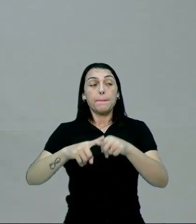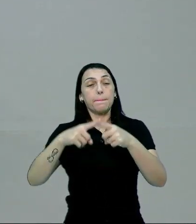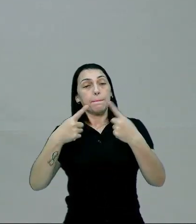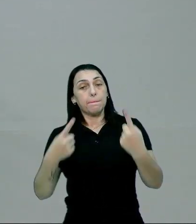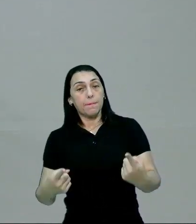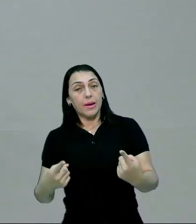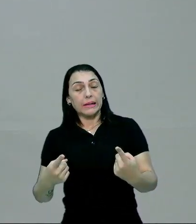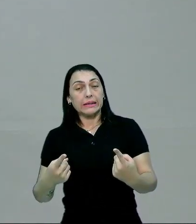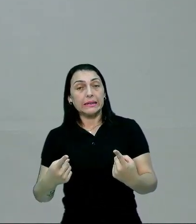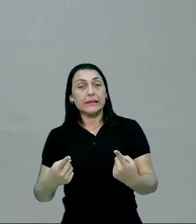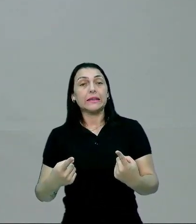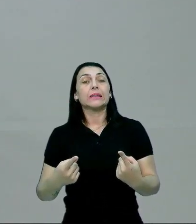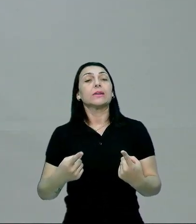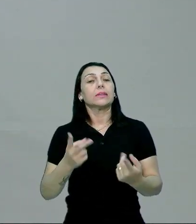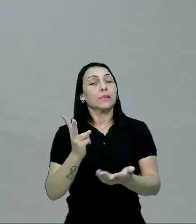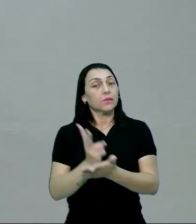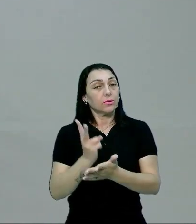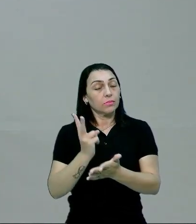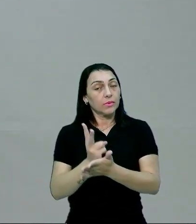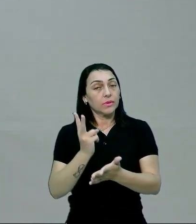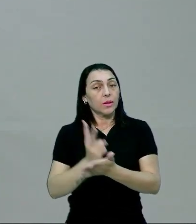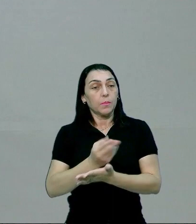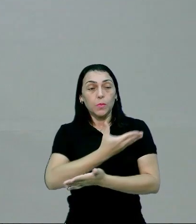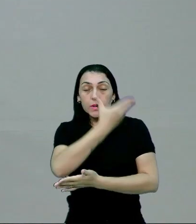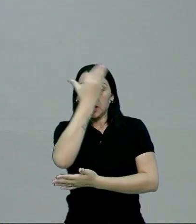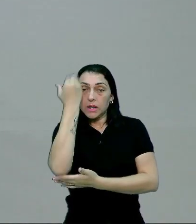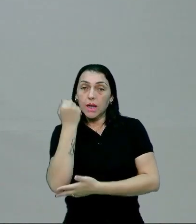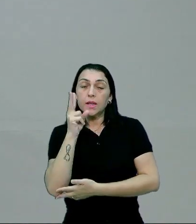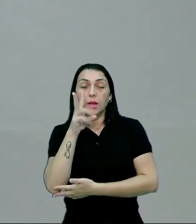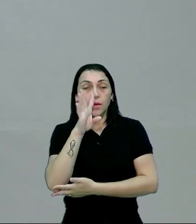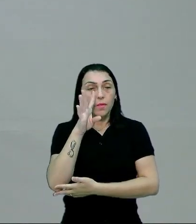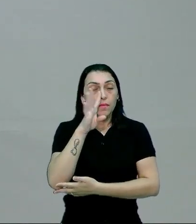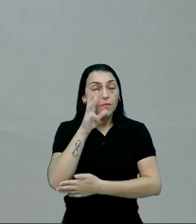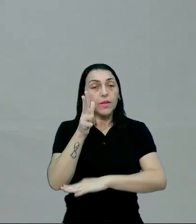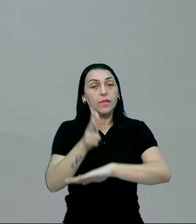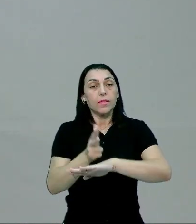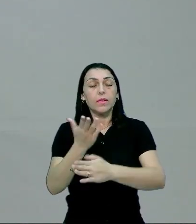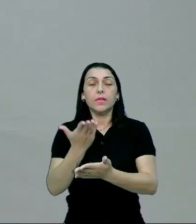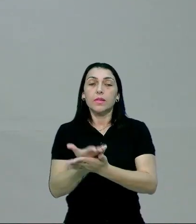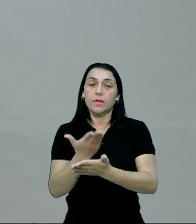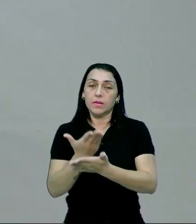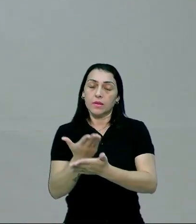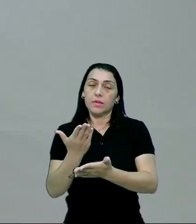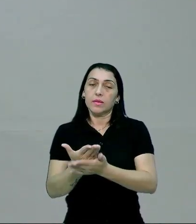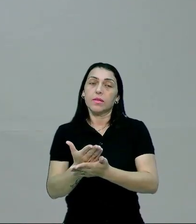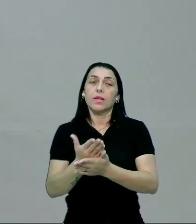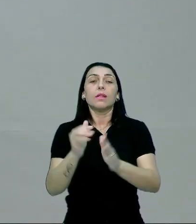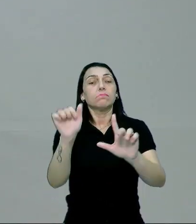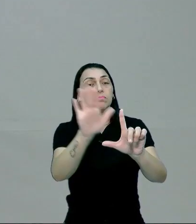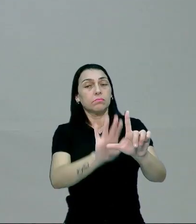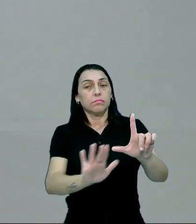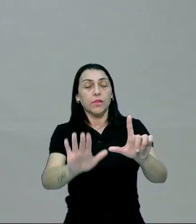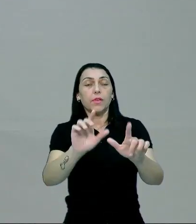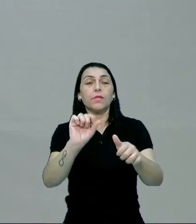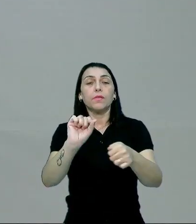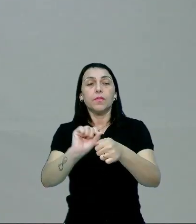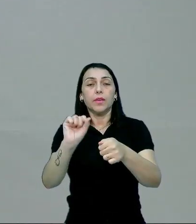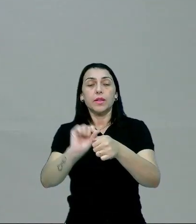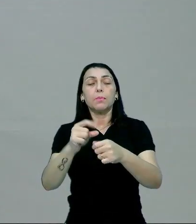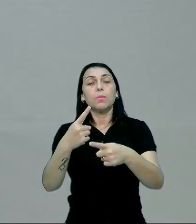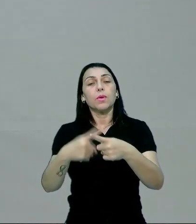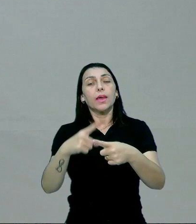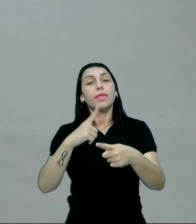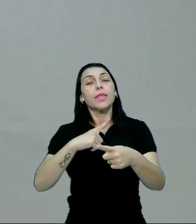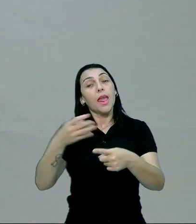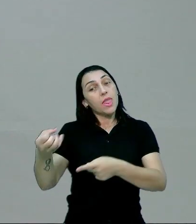Mas não deixe de estar acompanhando as videoaulas que serão produzidas em nossa plataforma, porque vai ter